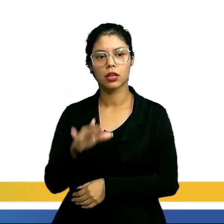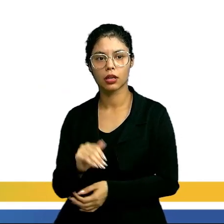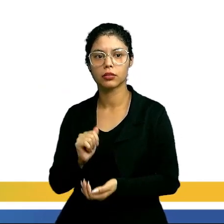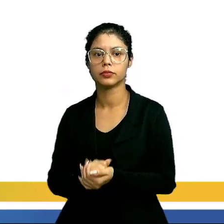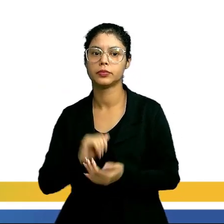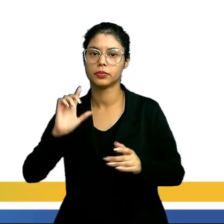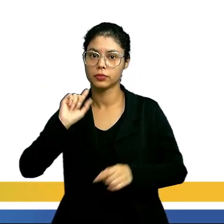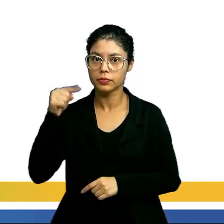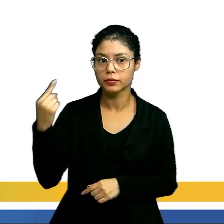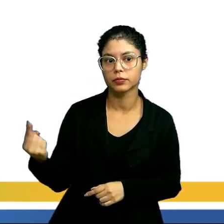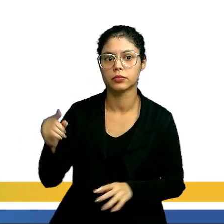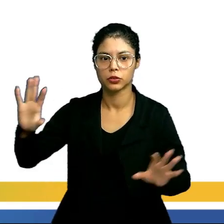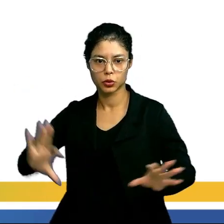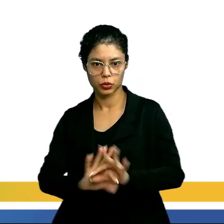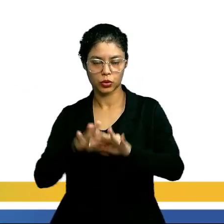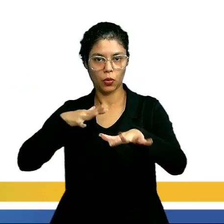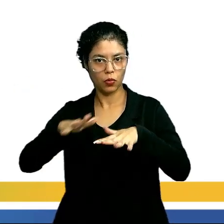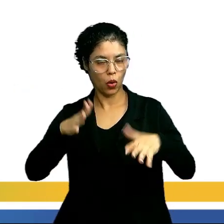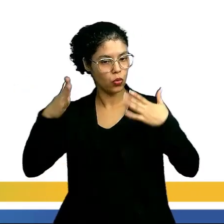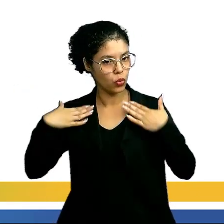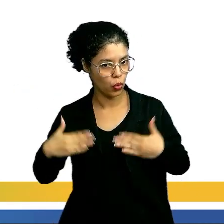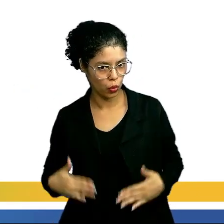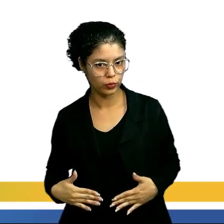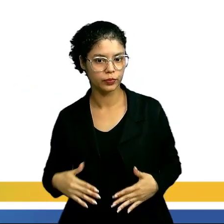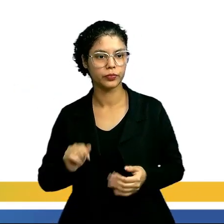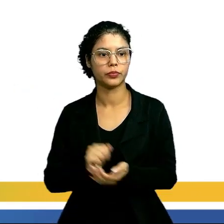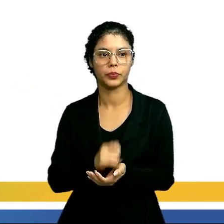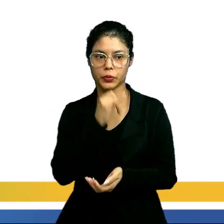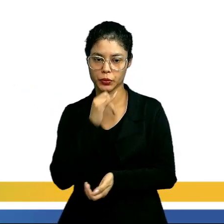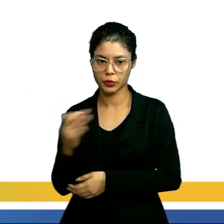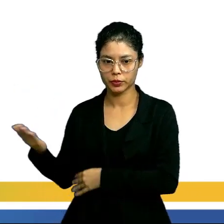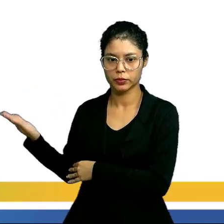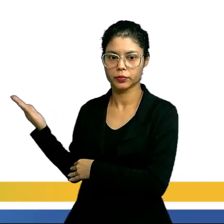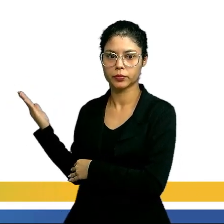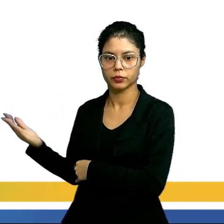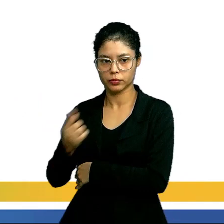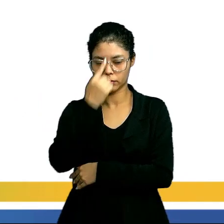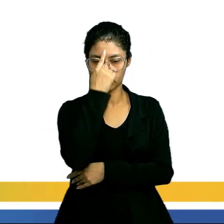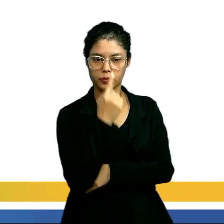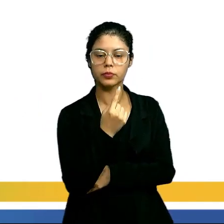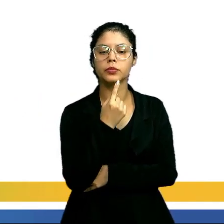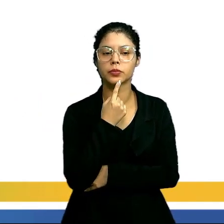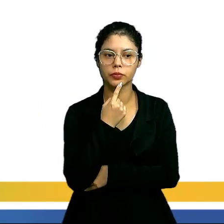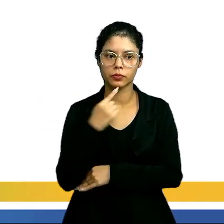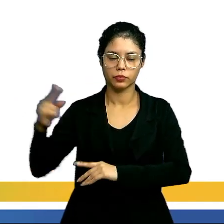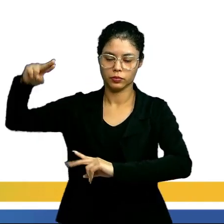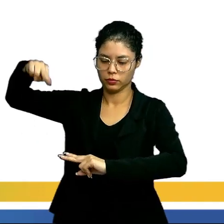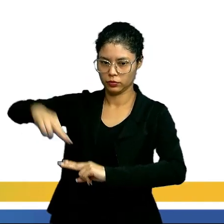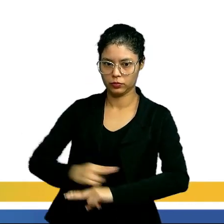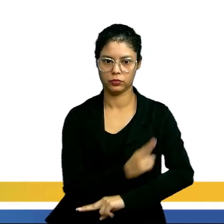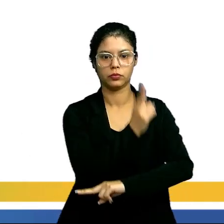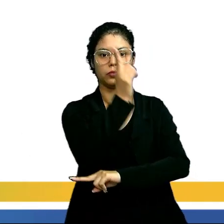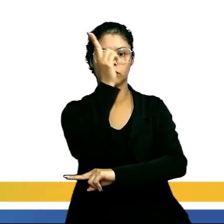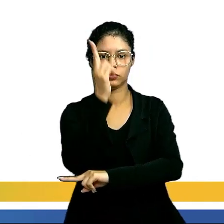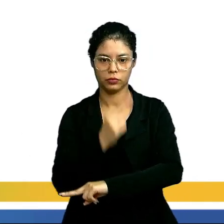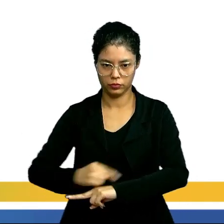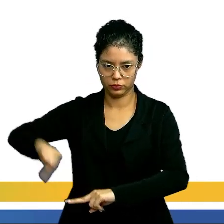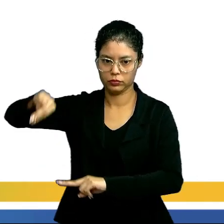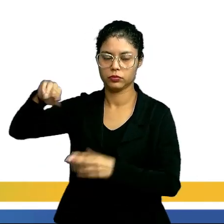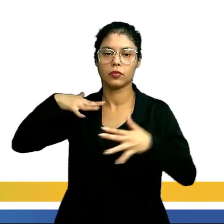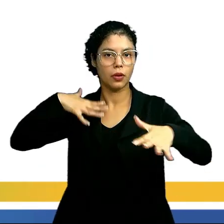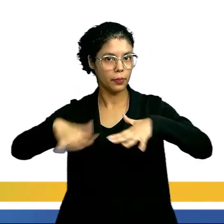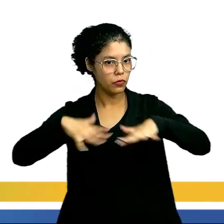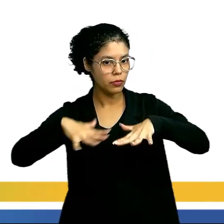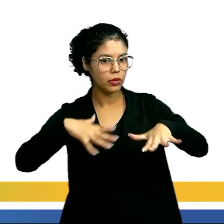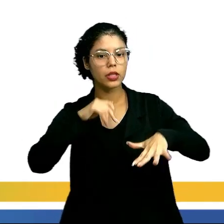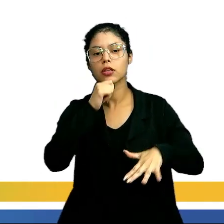cinética é aquela energia associada ao movimento dos corpos. Como podemos observar, ao descer uma rampa de skate, você vai estar em